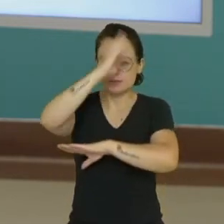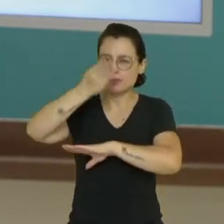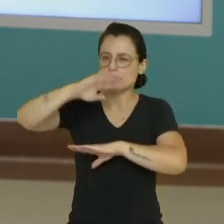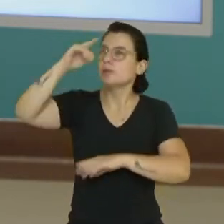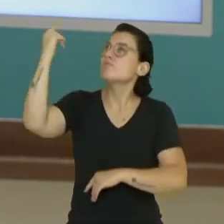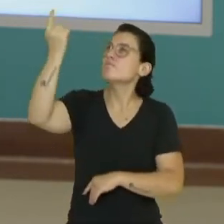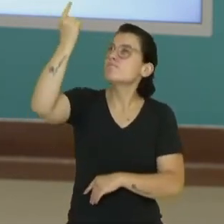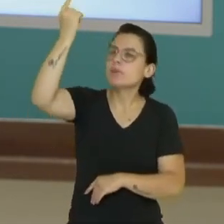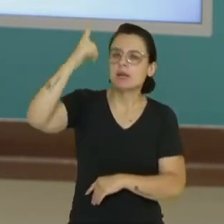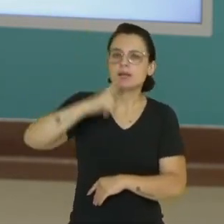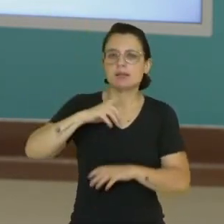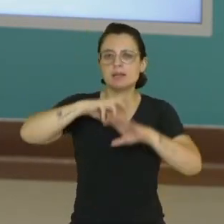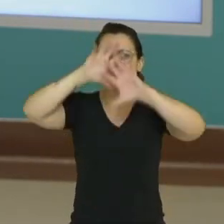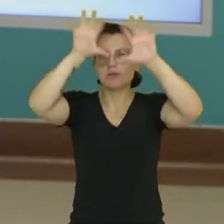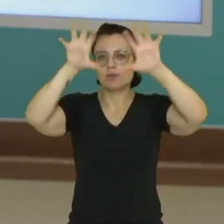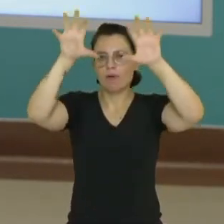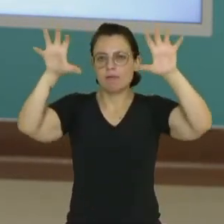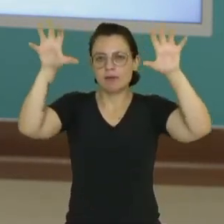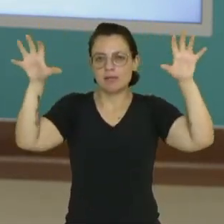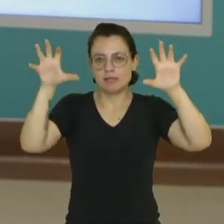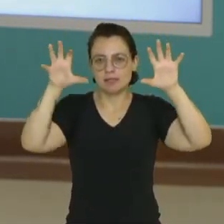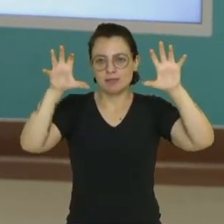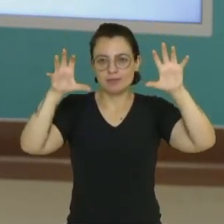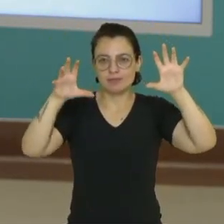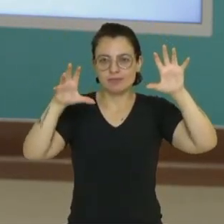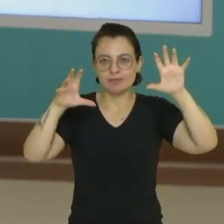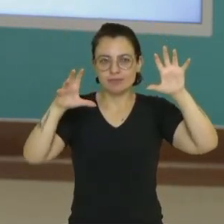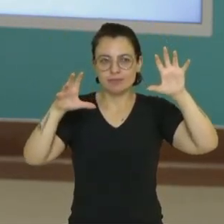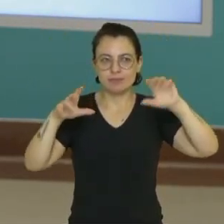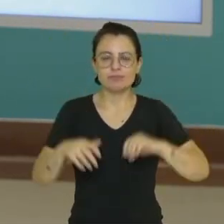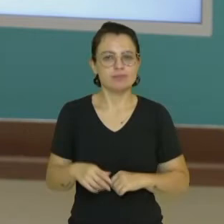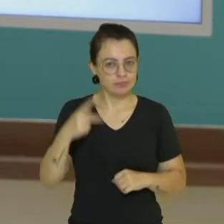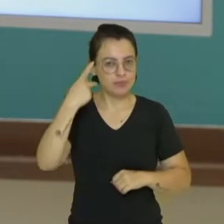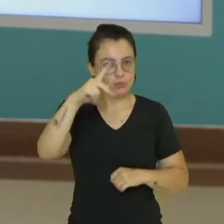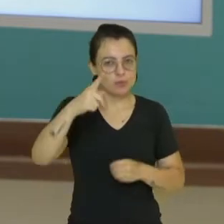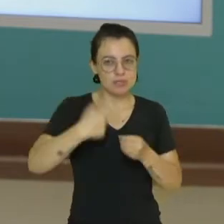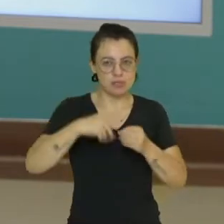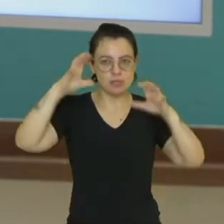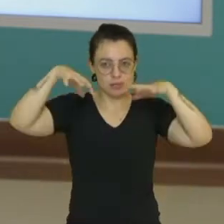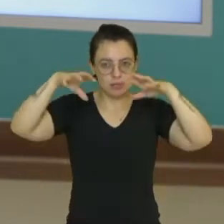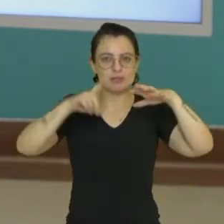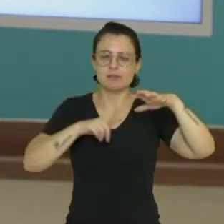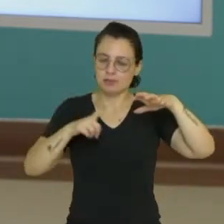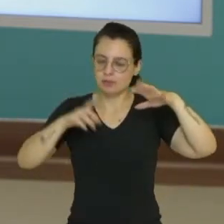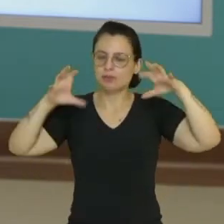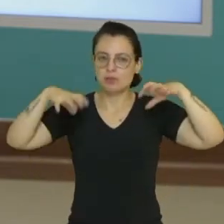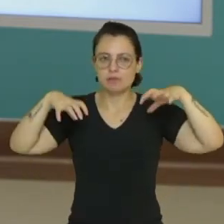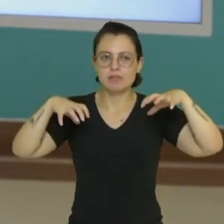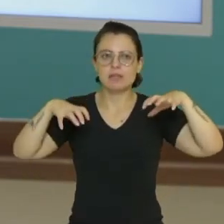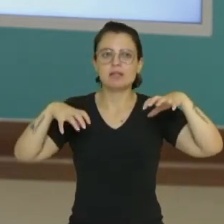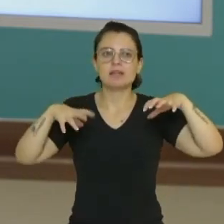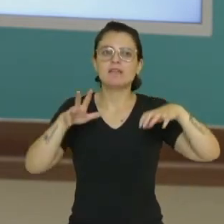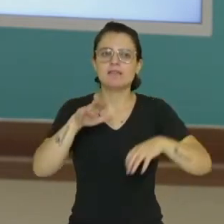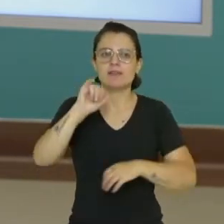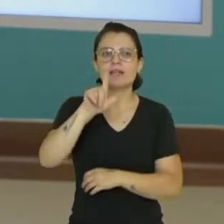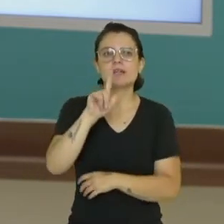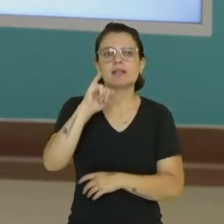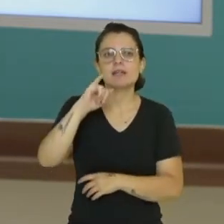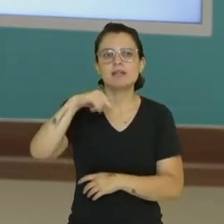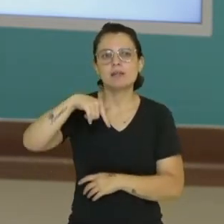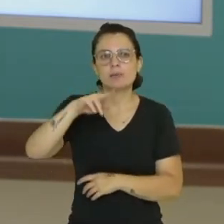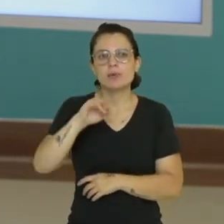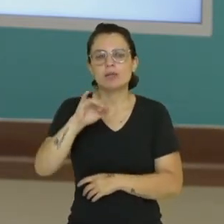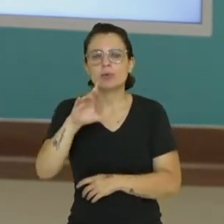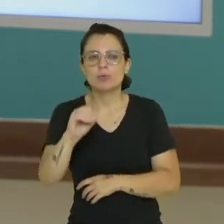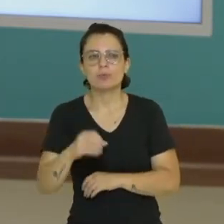altitudes, nós temos as nuvens. Não chove na sua cidade? Chove. Então a água vai estar no estado líquido.